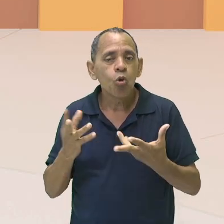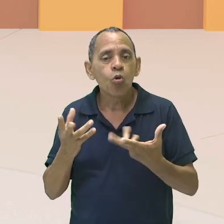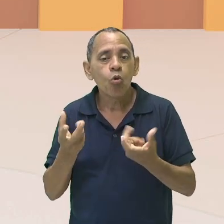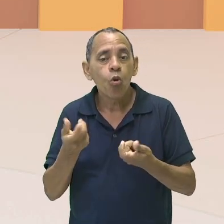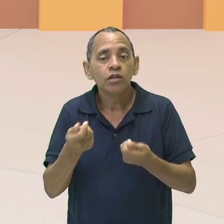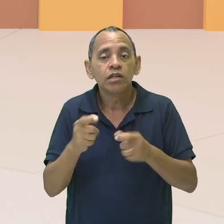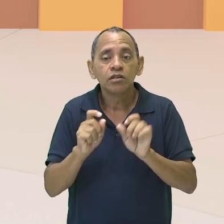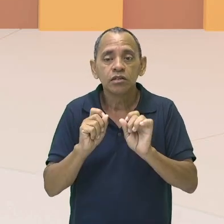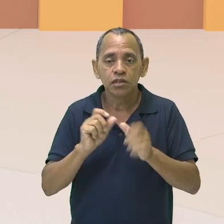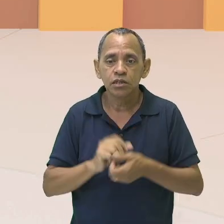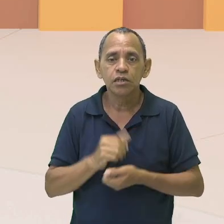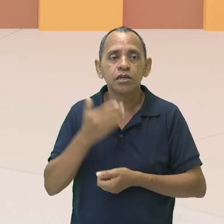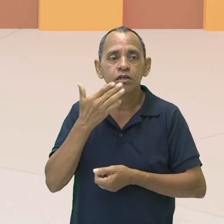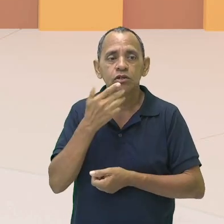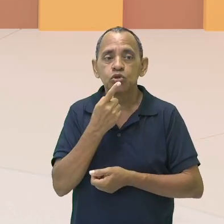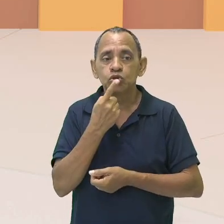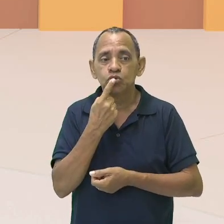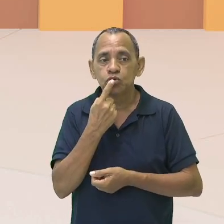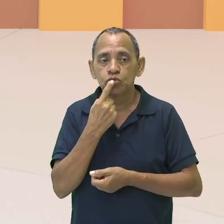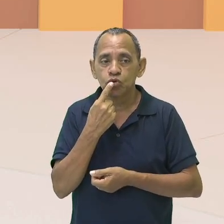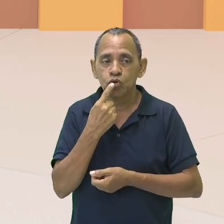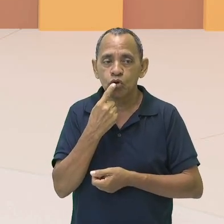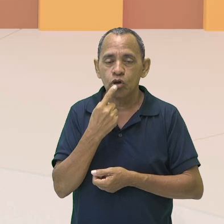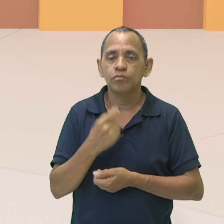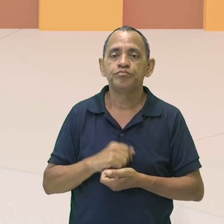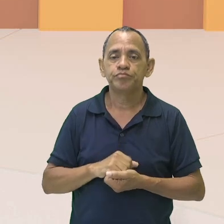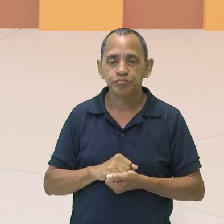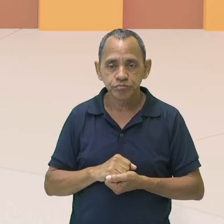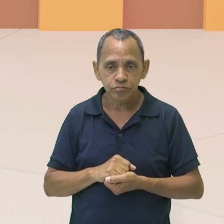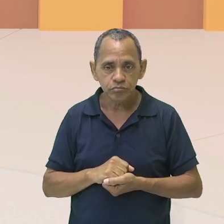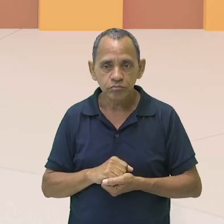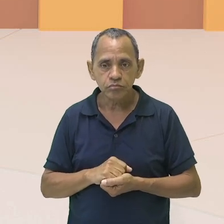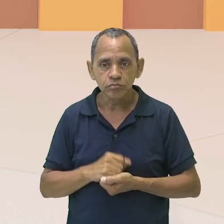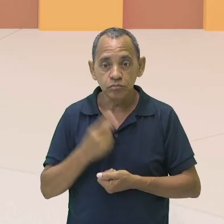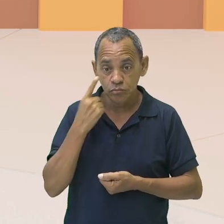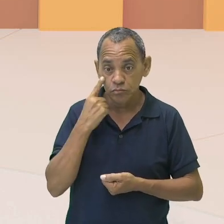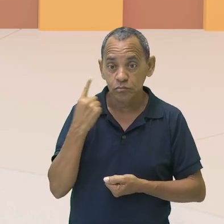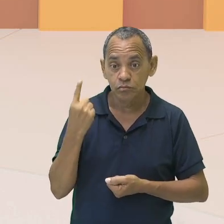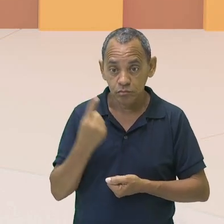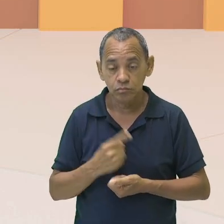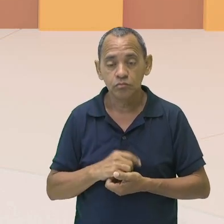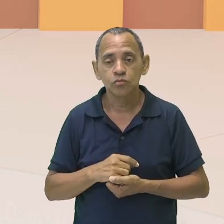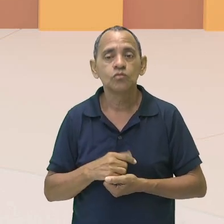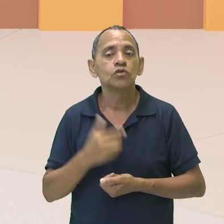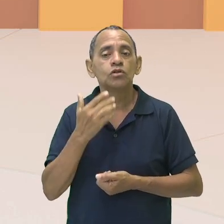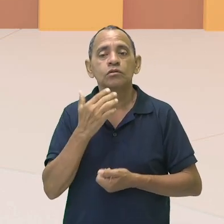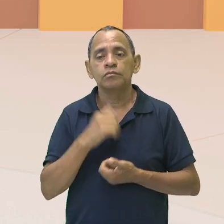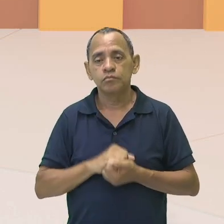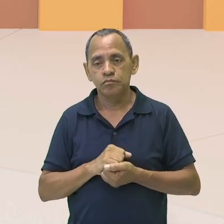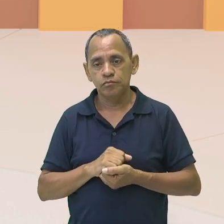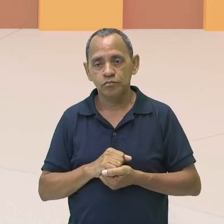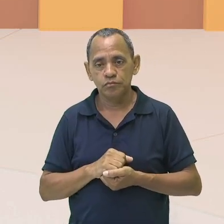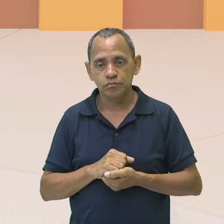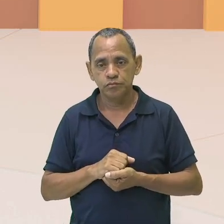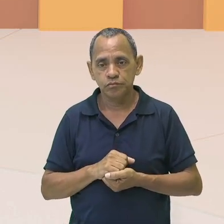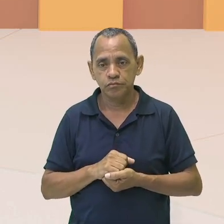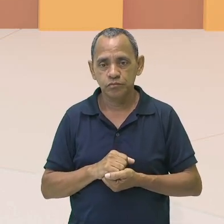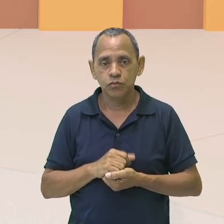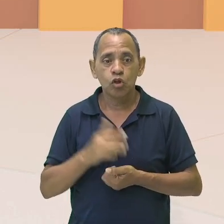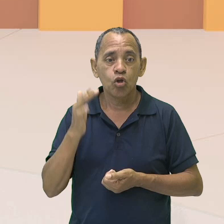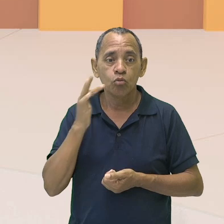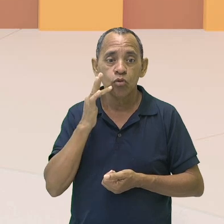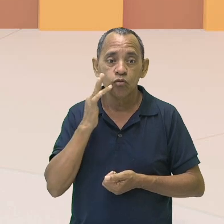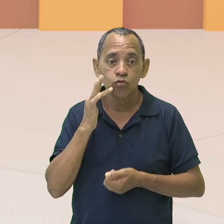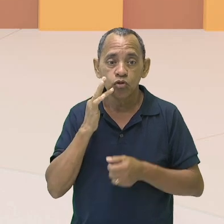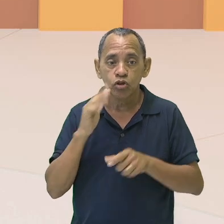Produto voltado para exportação e tal, ele perde um pouco daquele sabor original porque ele é cheio de química, cheio de nutrientes ali